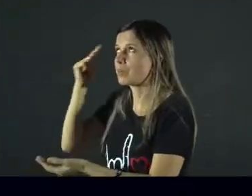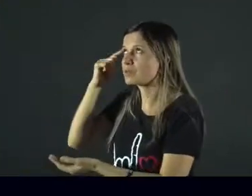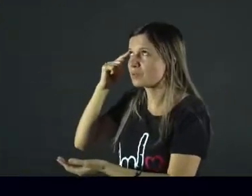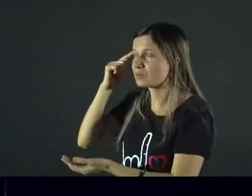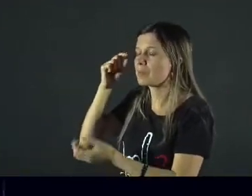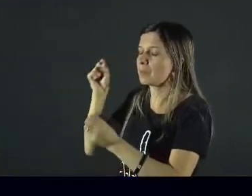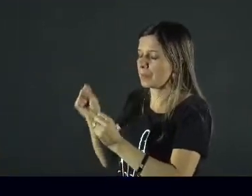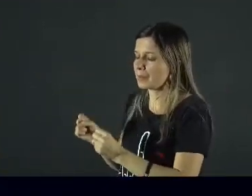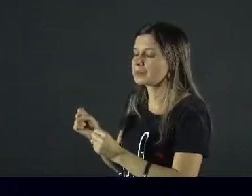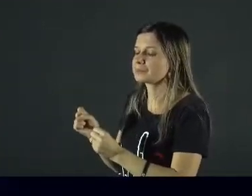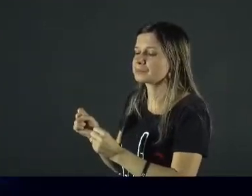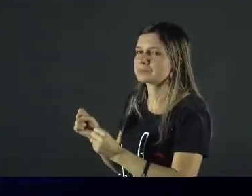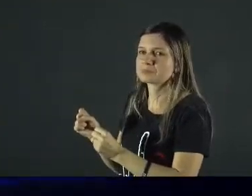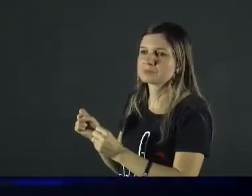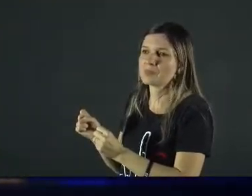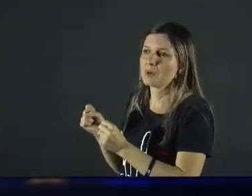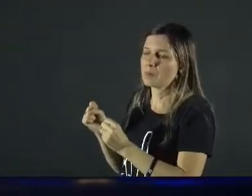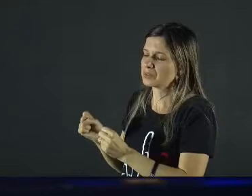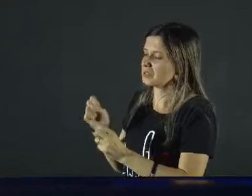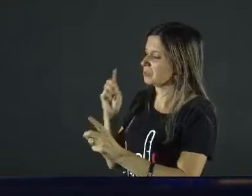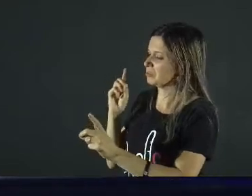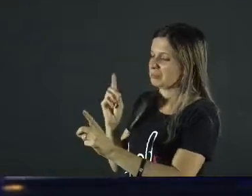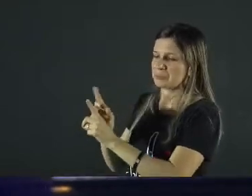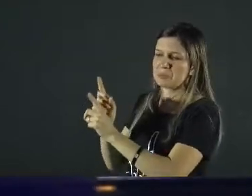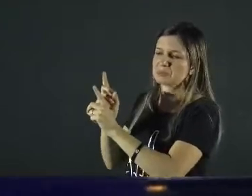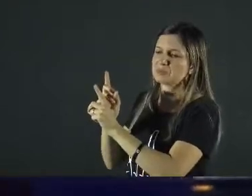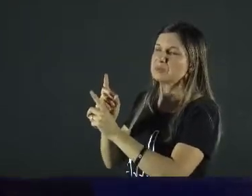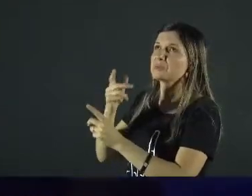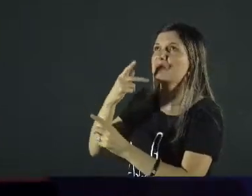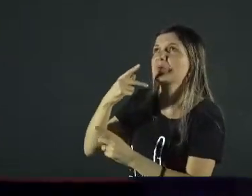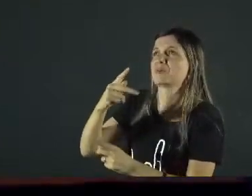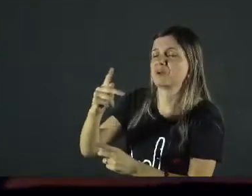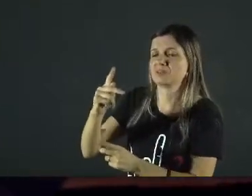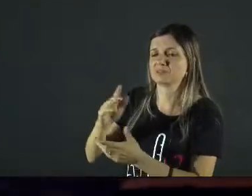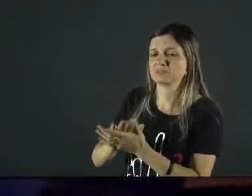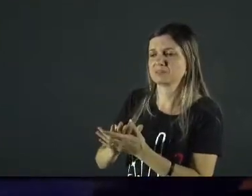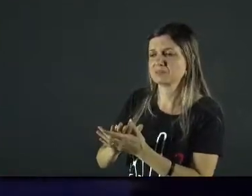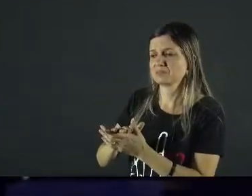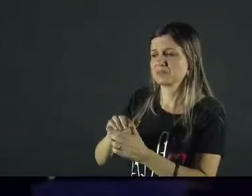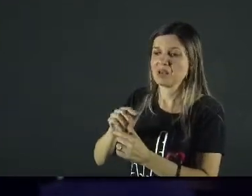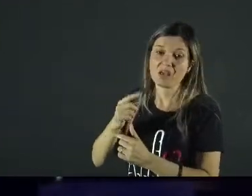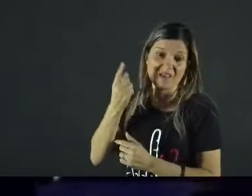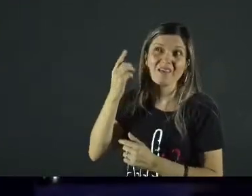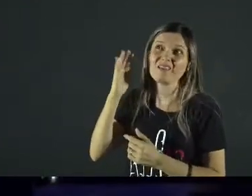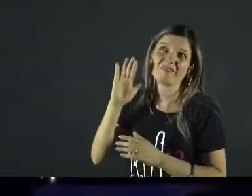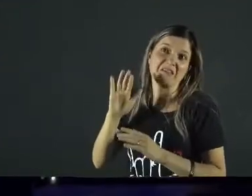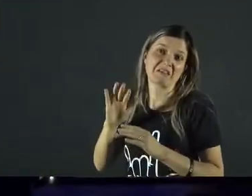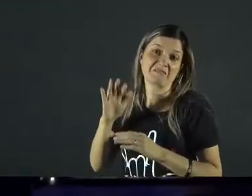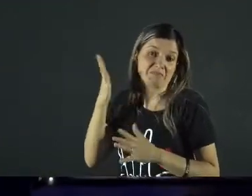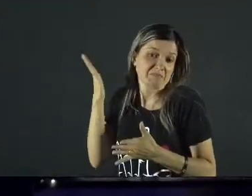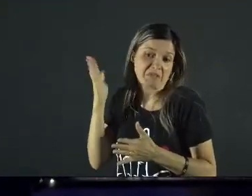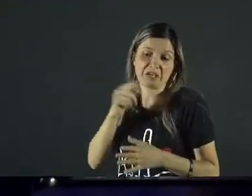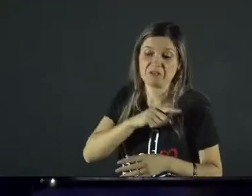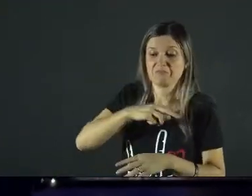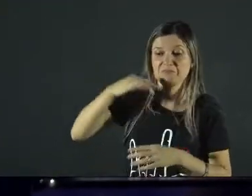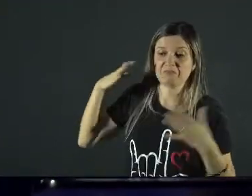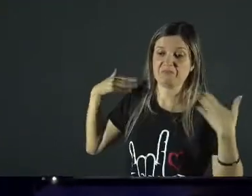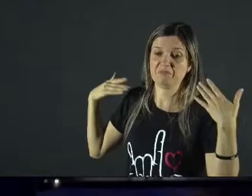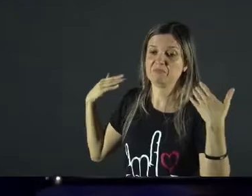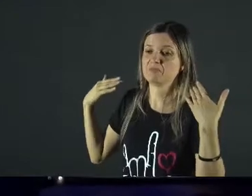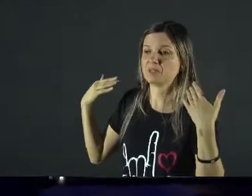pode ser que eu não o encontre, e que ele passe por aqui, por Sunem, a minha terra,